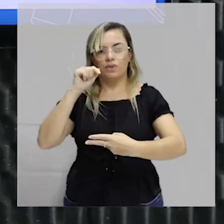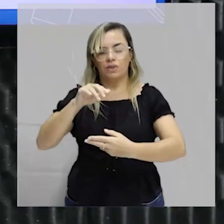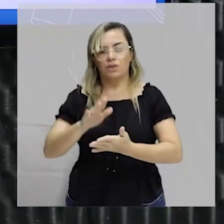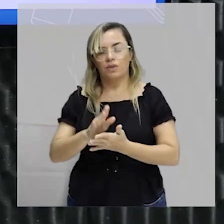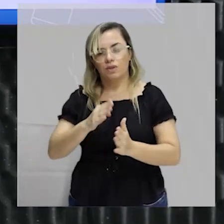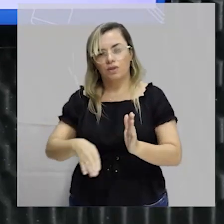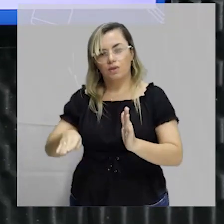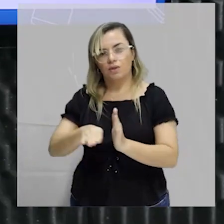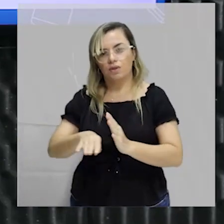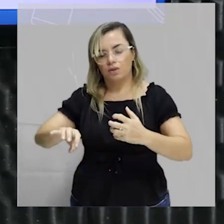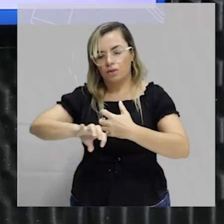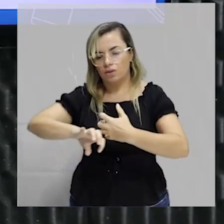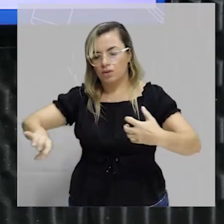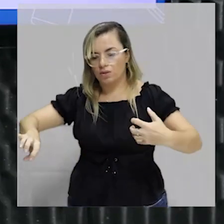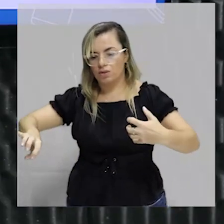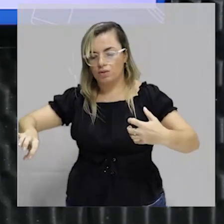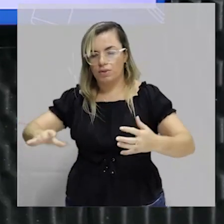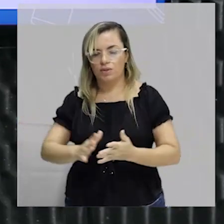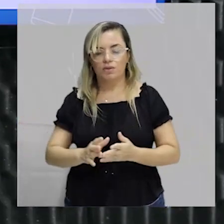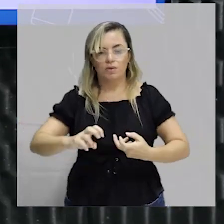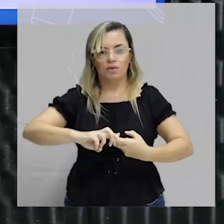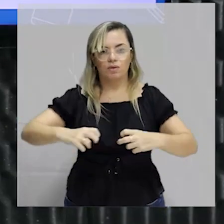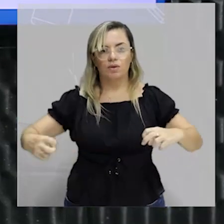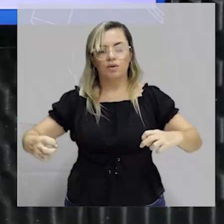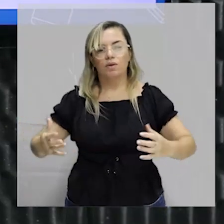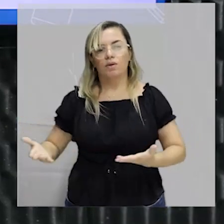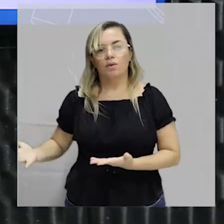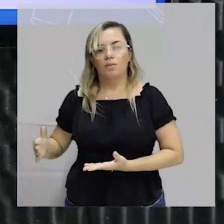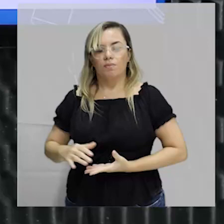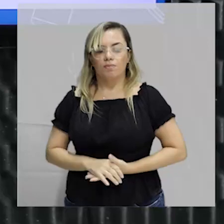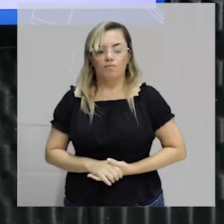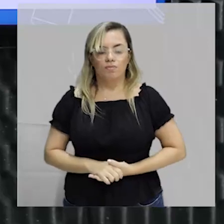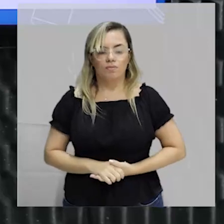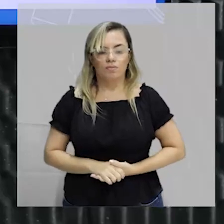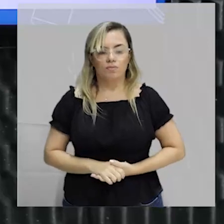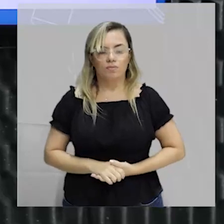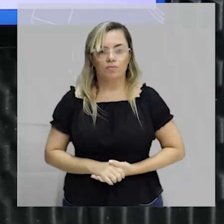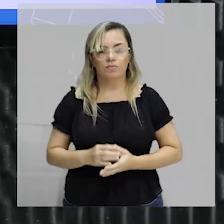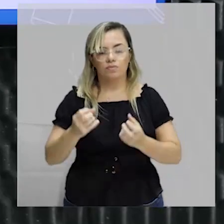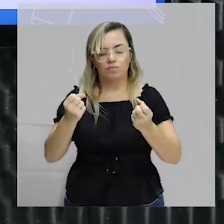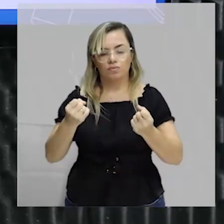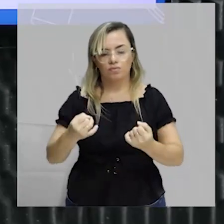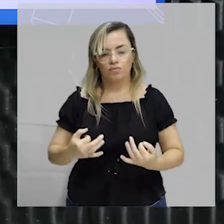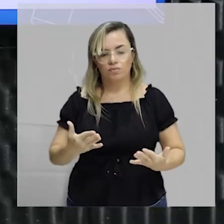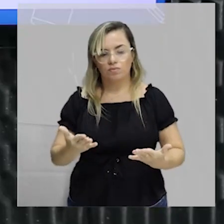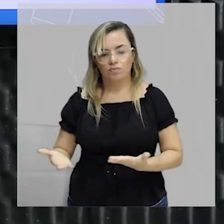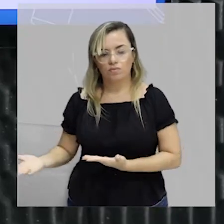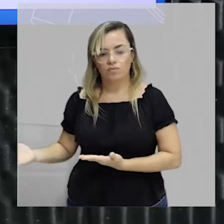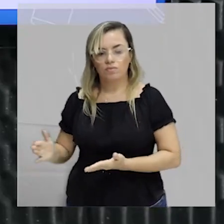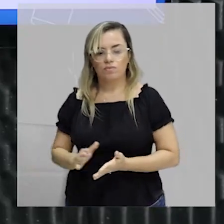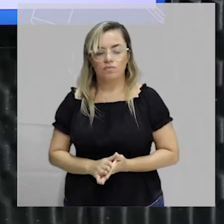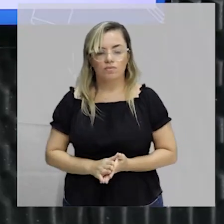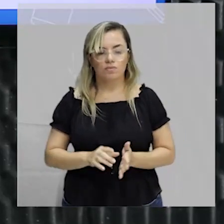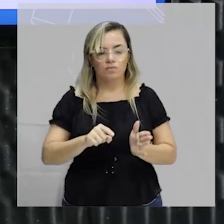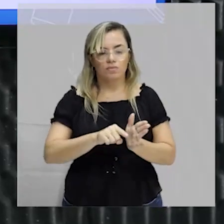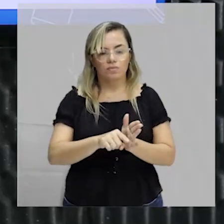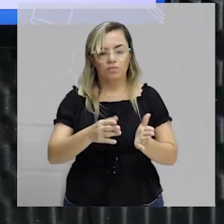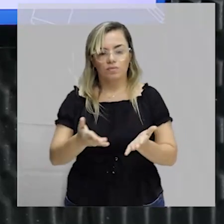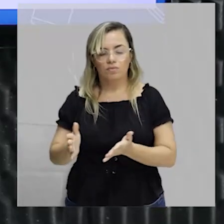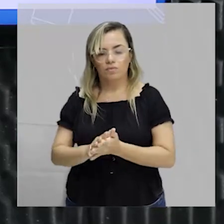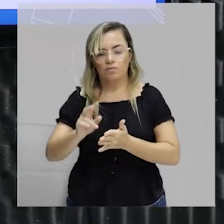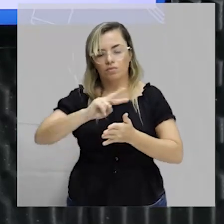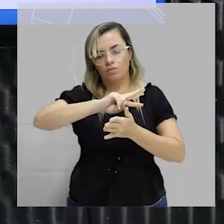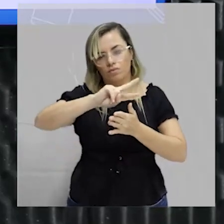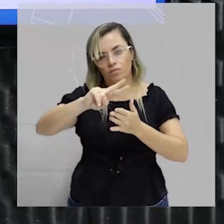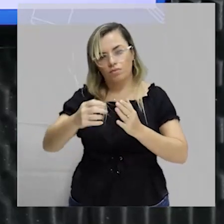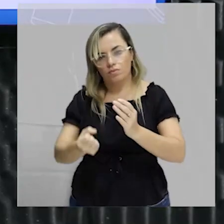a gente chama de isolamento reprodutivo, tá? Então, dito isto, a questão está dizendo que a especiação,